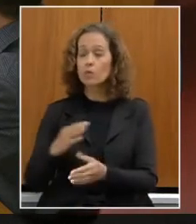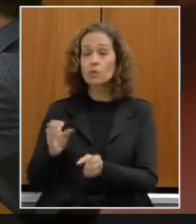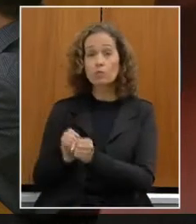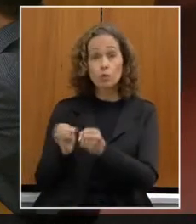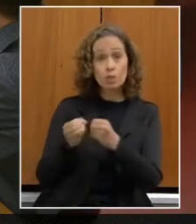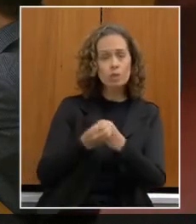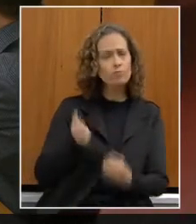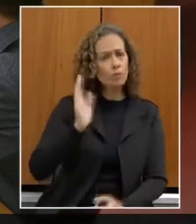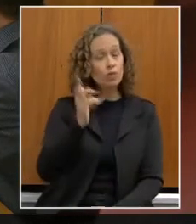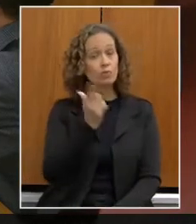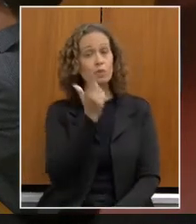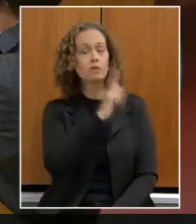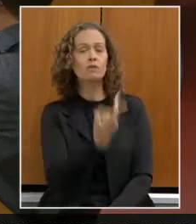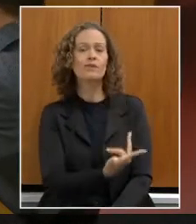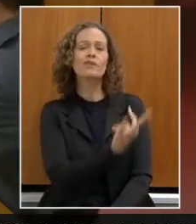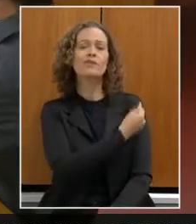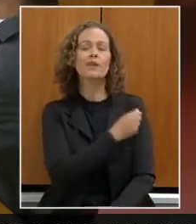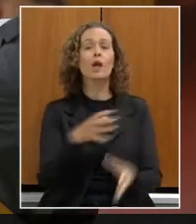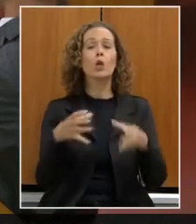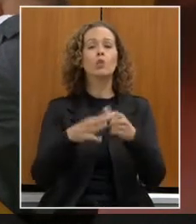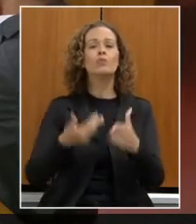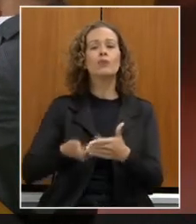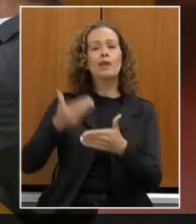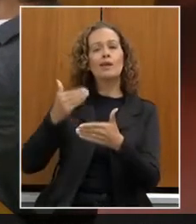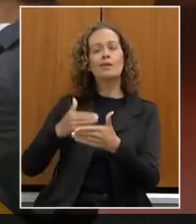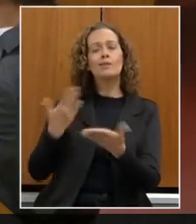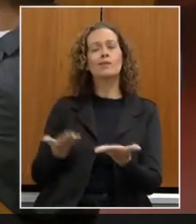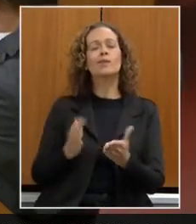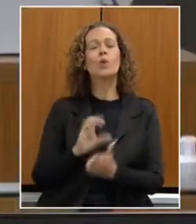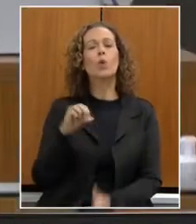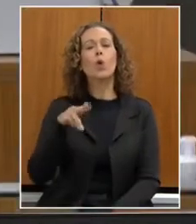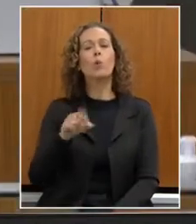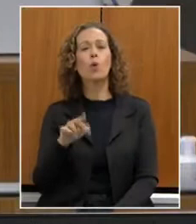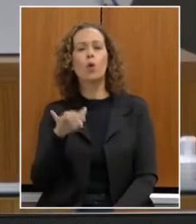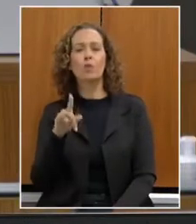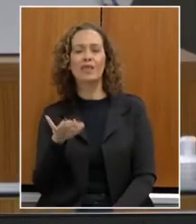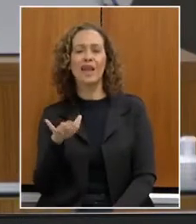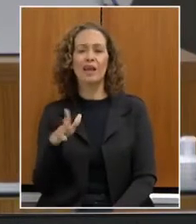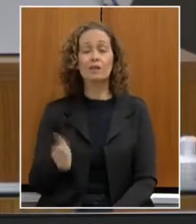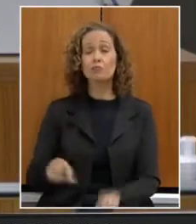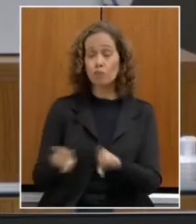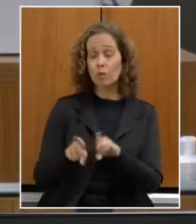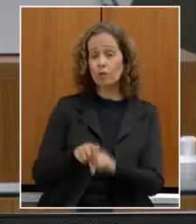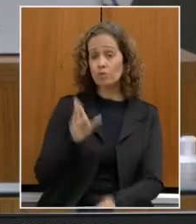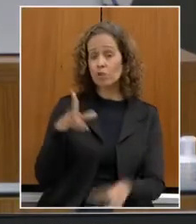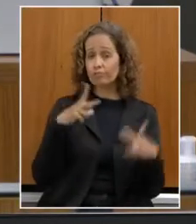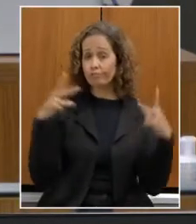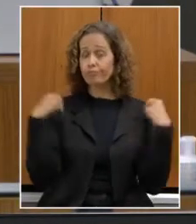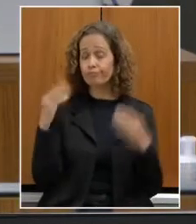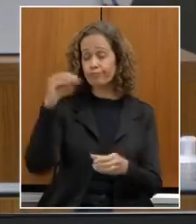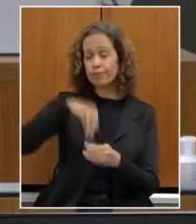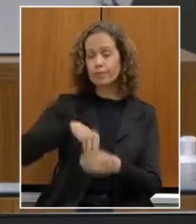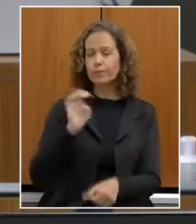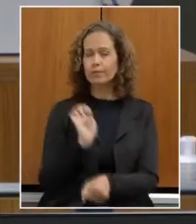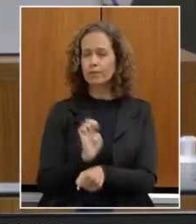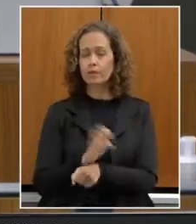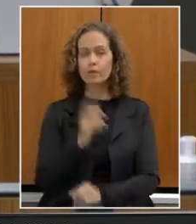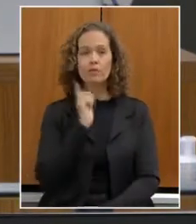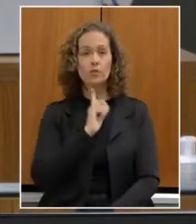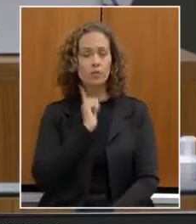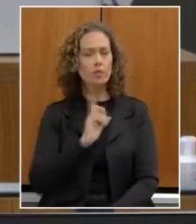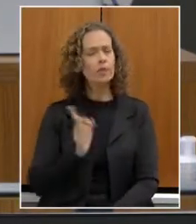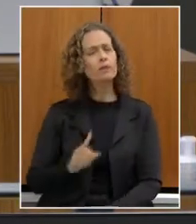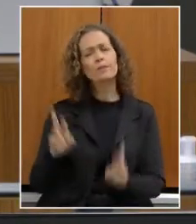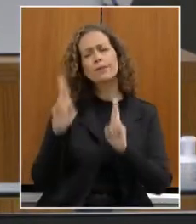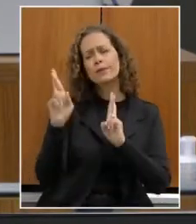vacinar grupos anteriores como comorbidade já conseguiram vacinar caminhoneiros no estado de Minas a expectativa é que